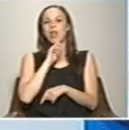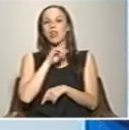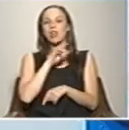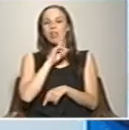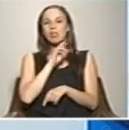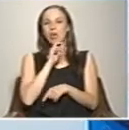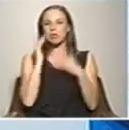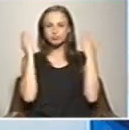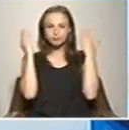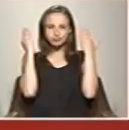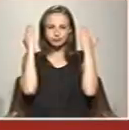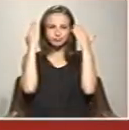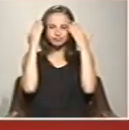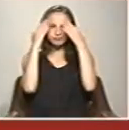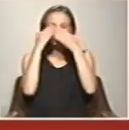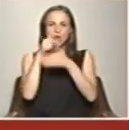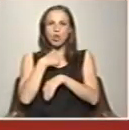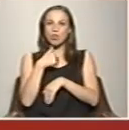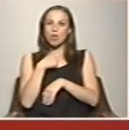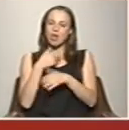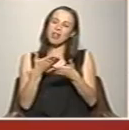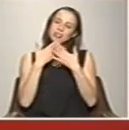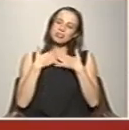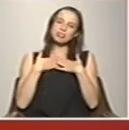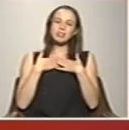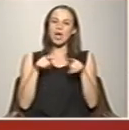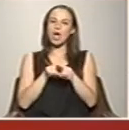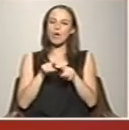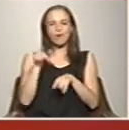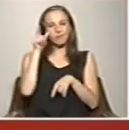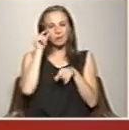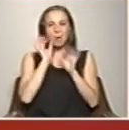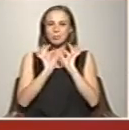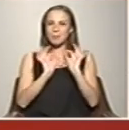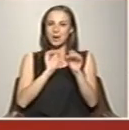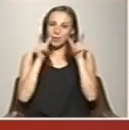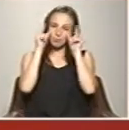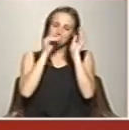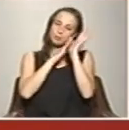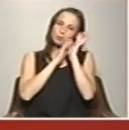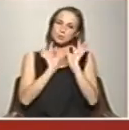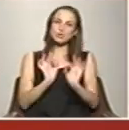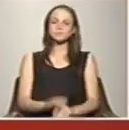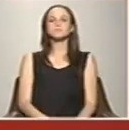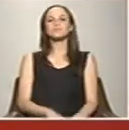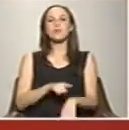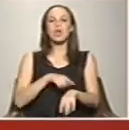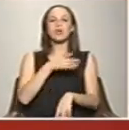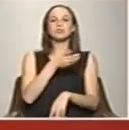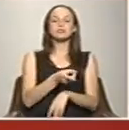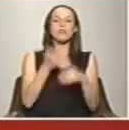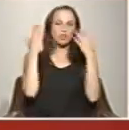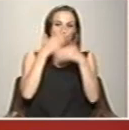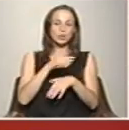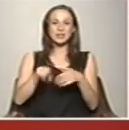anoitecer, nós começamos a predispor-nos para dormir. Devemos preparar-nos para dormir. Exatamente, devemos preparar-nos para começar a dormir. Entre as 21 e as 3 da manhã,